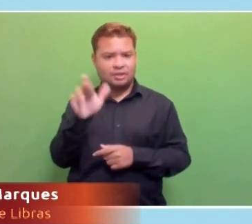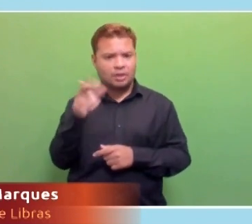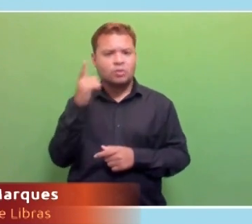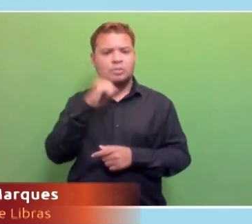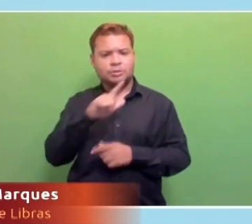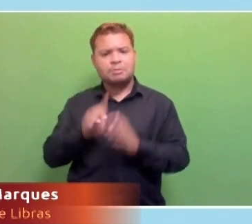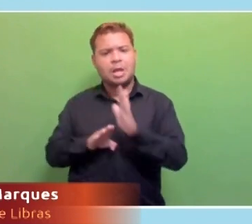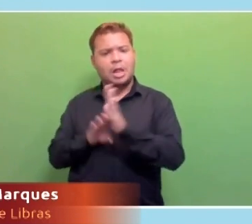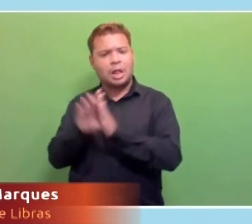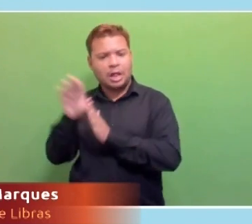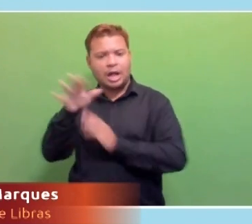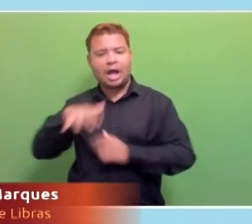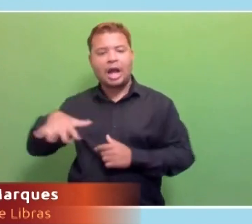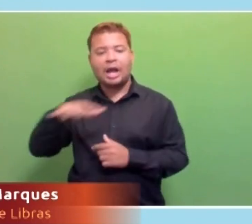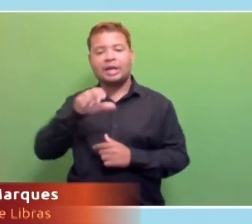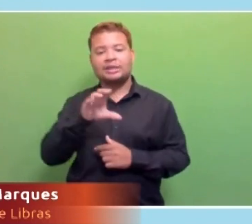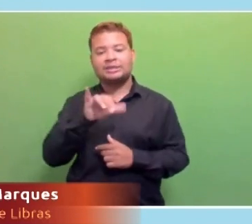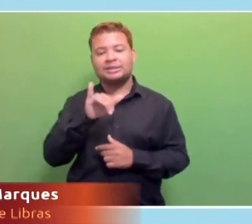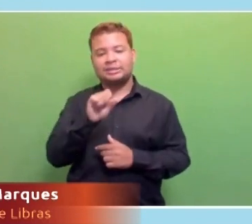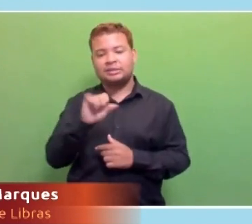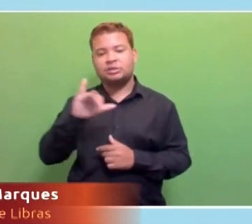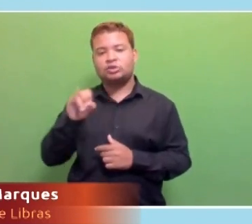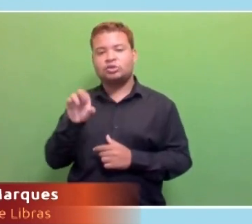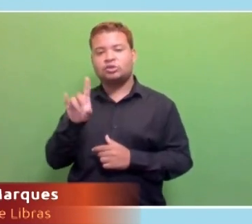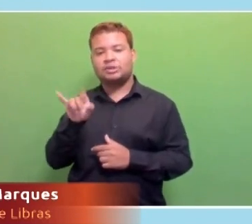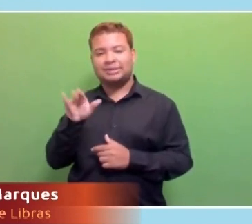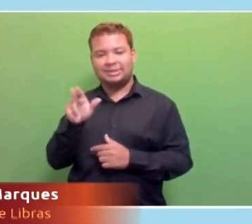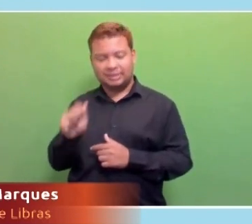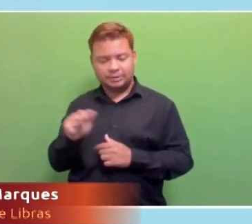tomar muito cuidado com o uso do termo